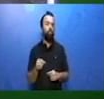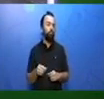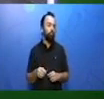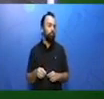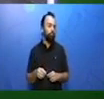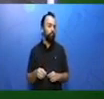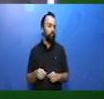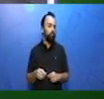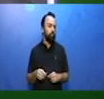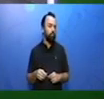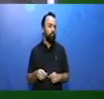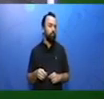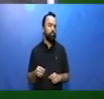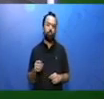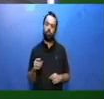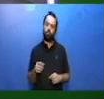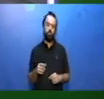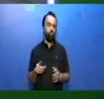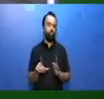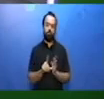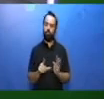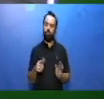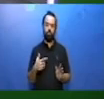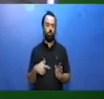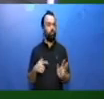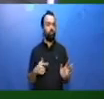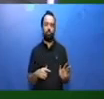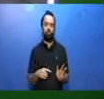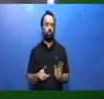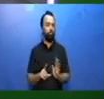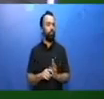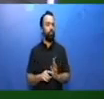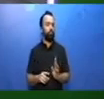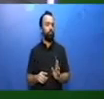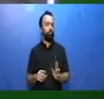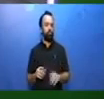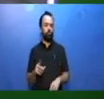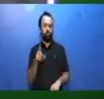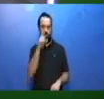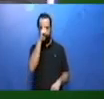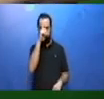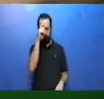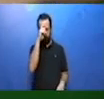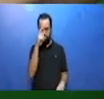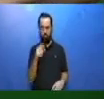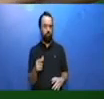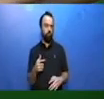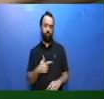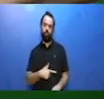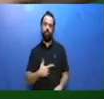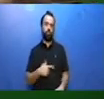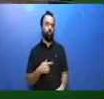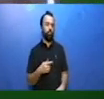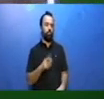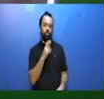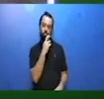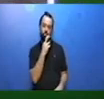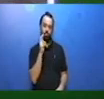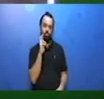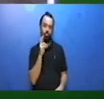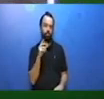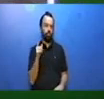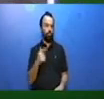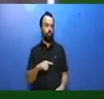Esse aqui não tem loja, não tem shopping, não tem hospital, nem restaurante. E